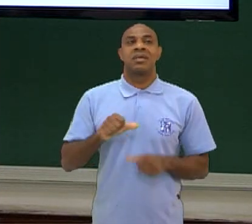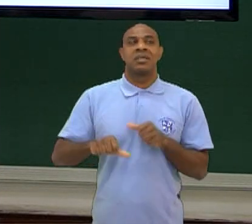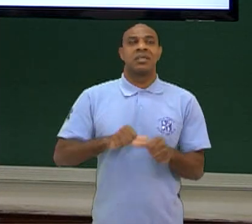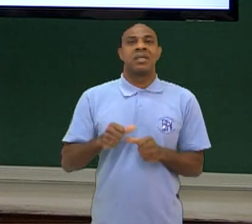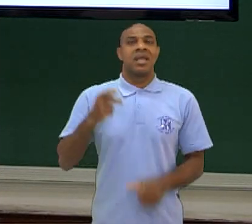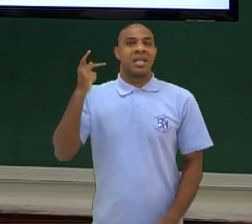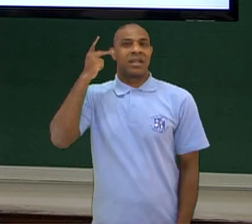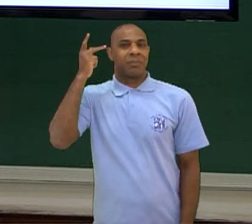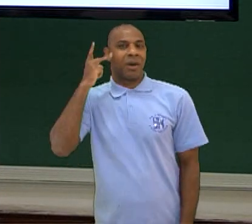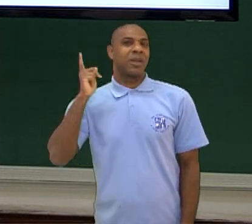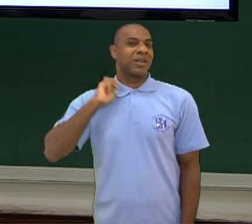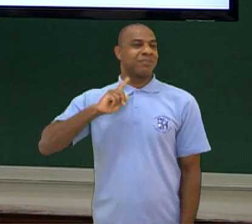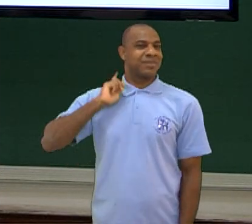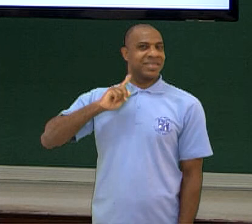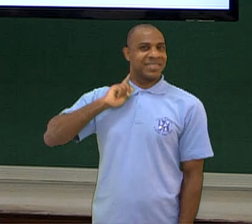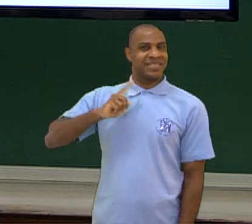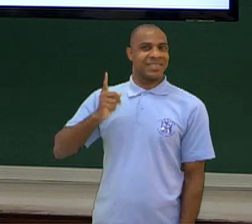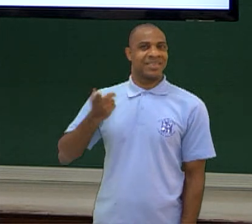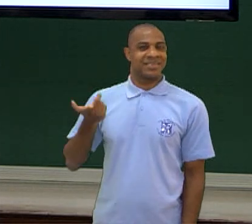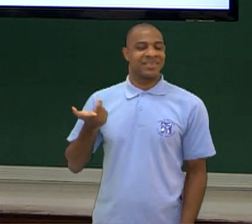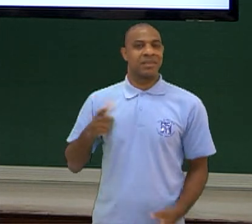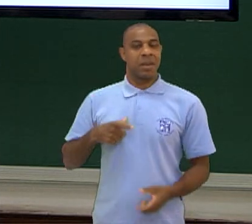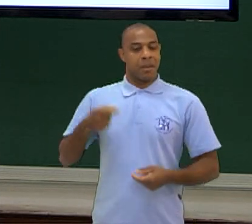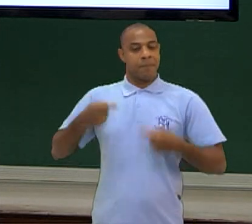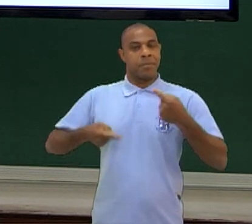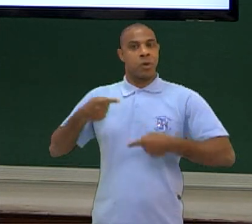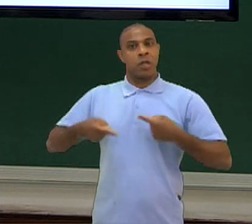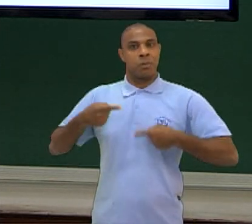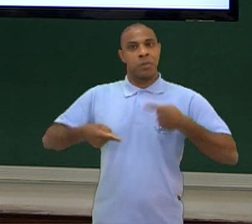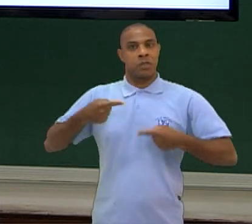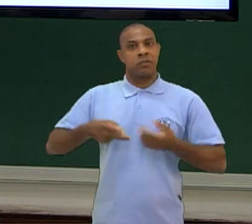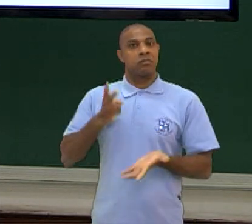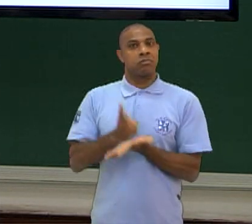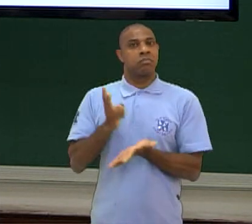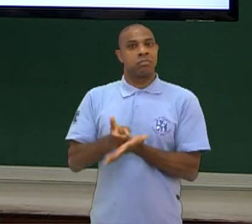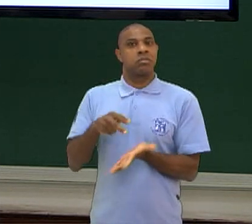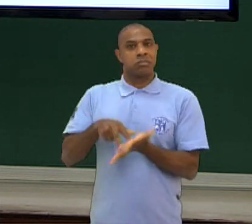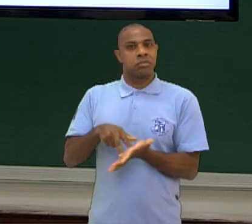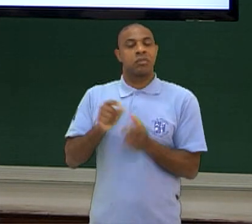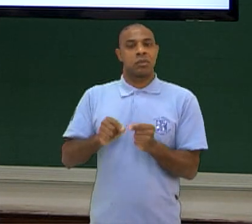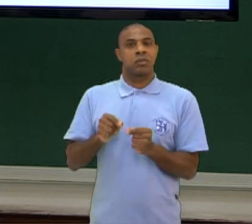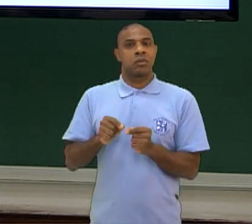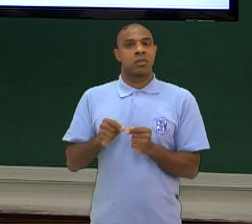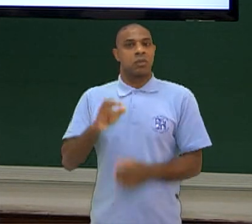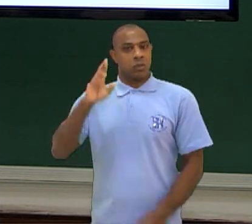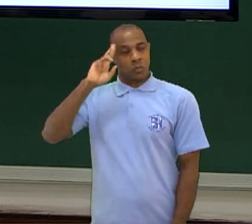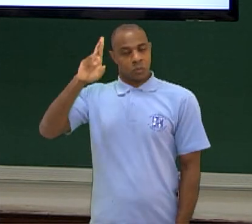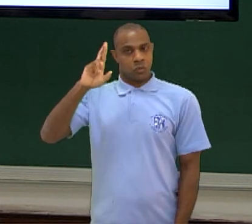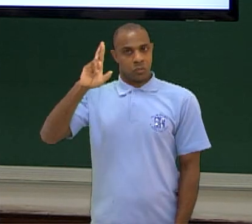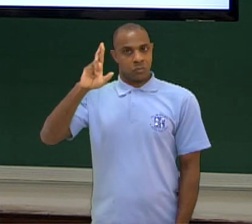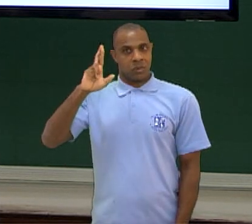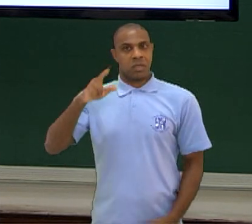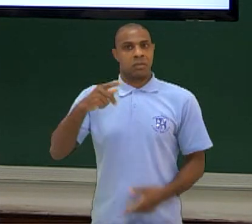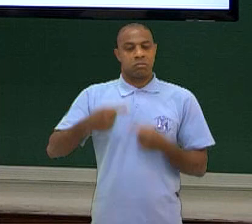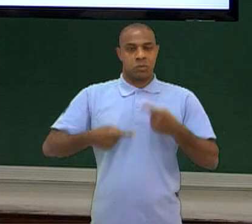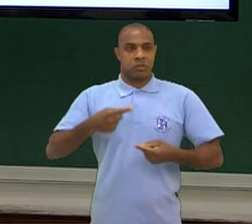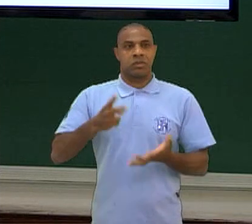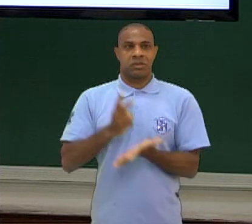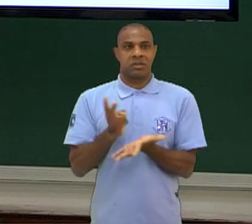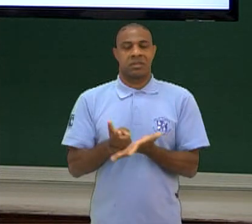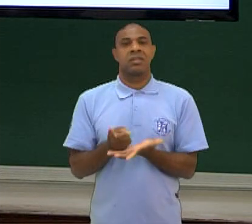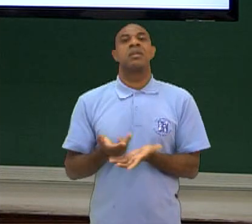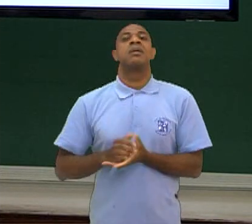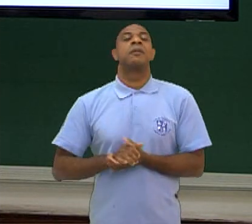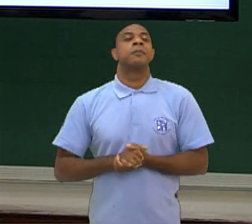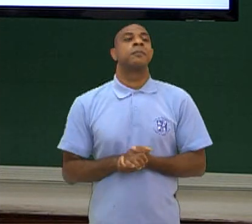Paulo e Minas, para que a política continuasse se mantendo e continuasse na mão dos donos das fazendas de café em